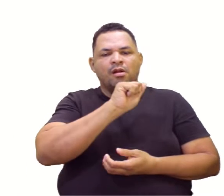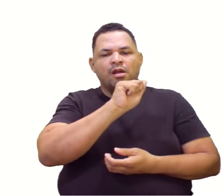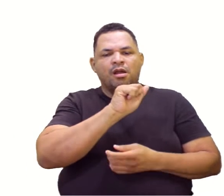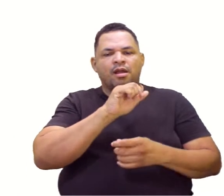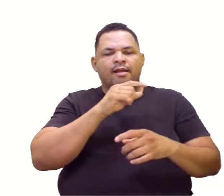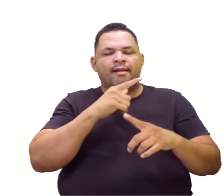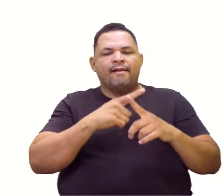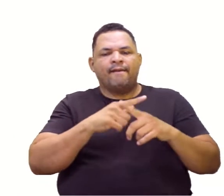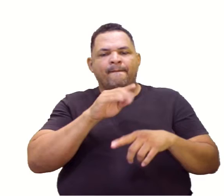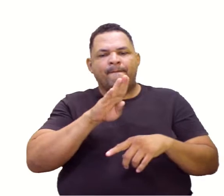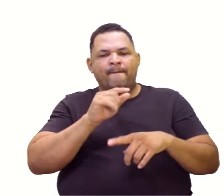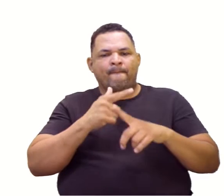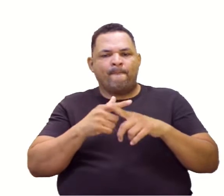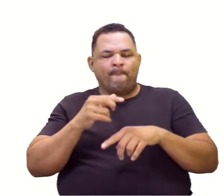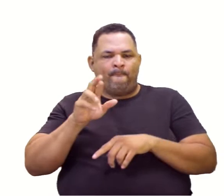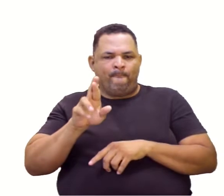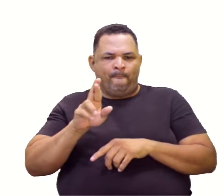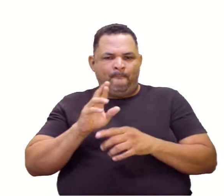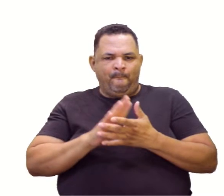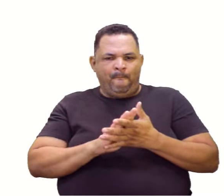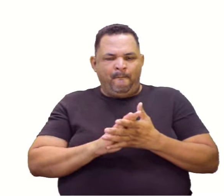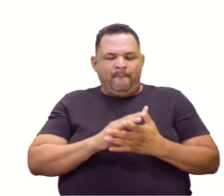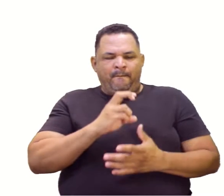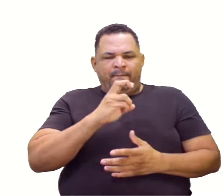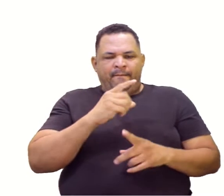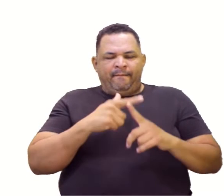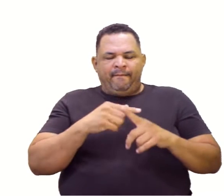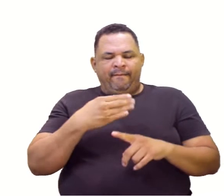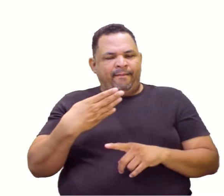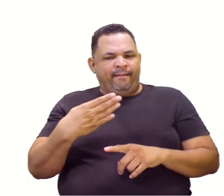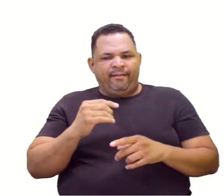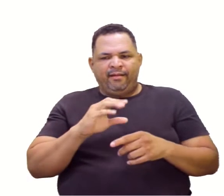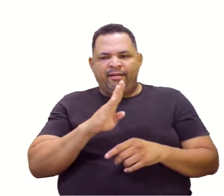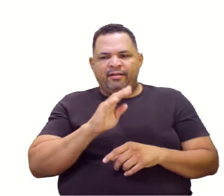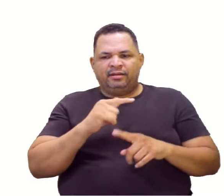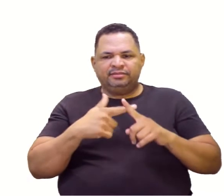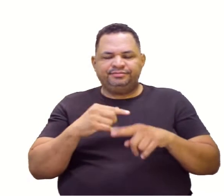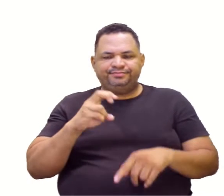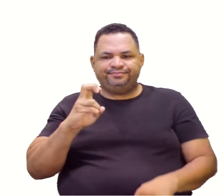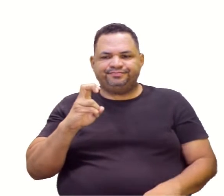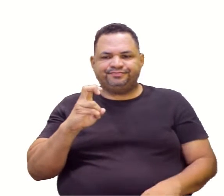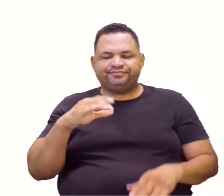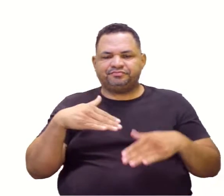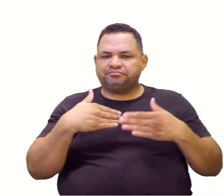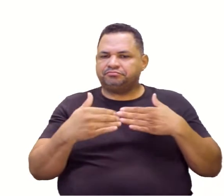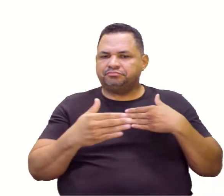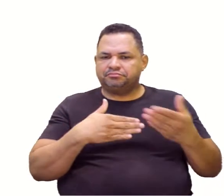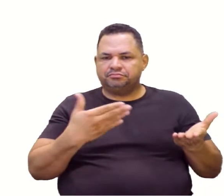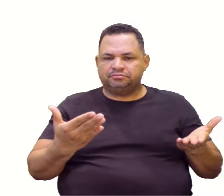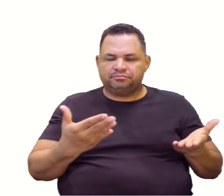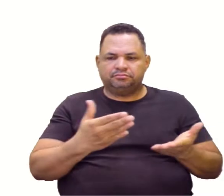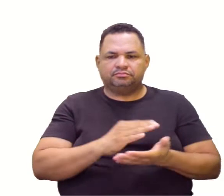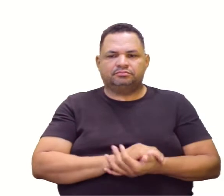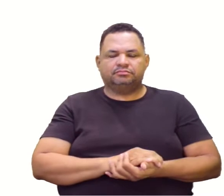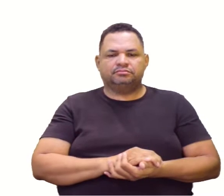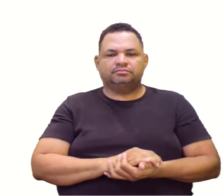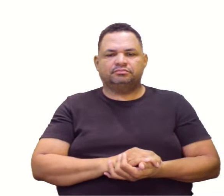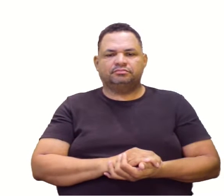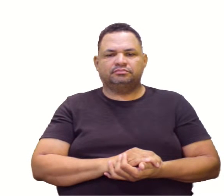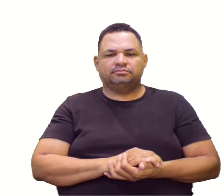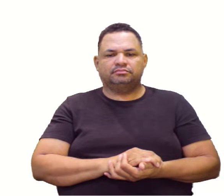vezes a altura, a área é 4 por 5 ou 5 por 4, tanto faz, né? Vamos botar o 5 por 4, porque a base aqui é